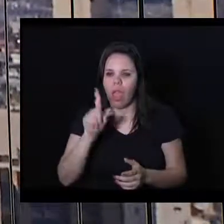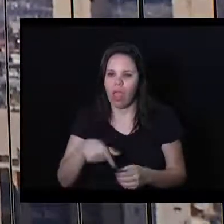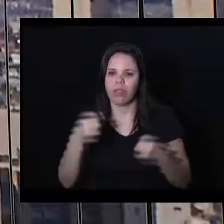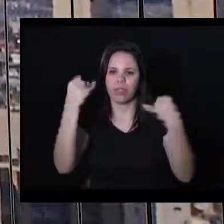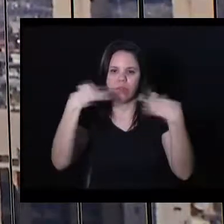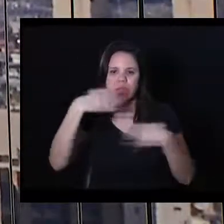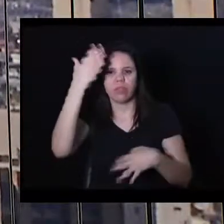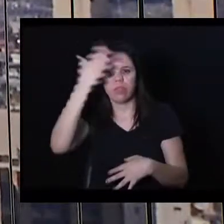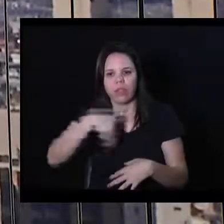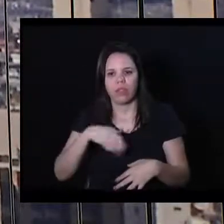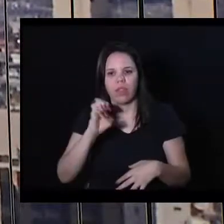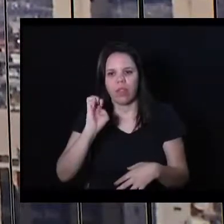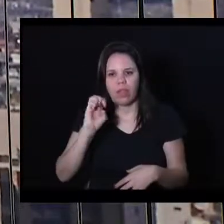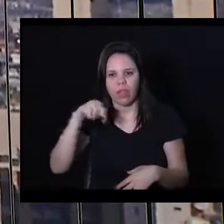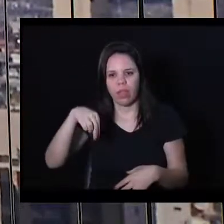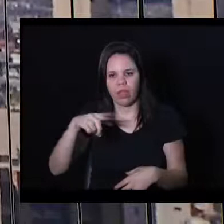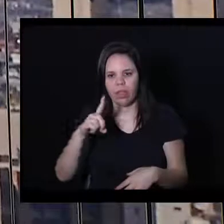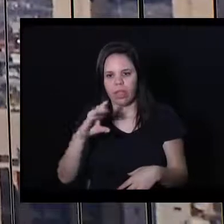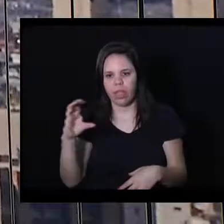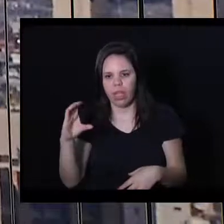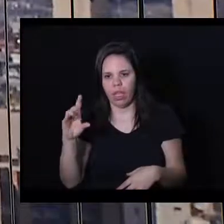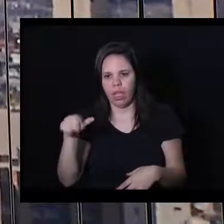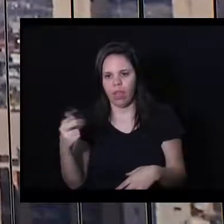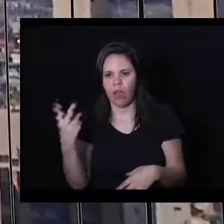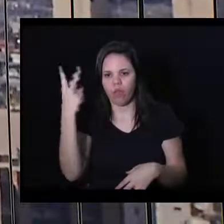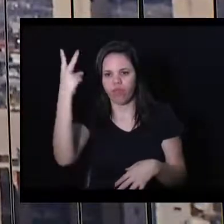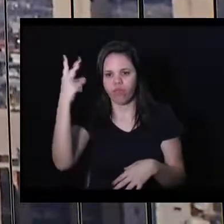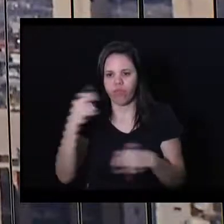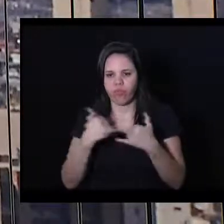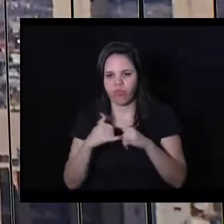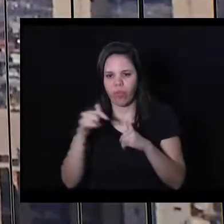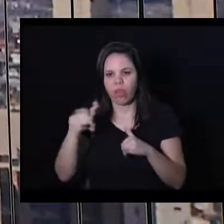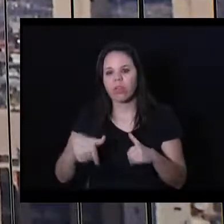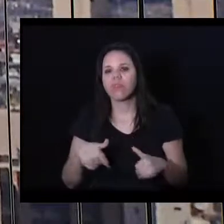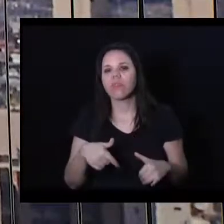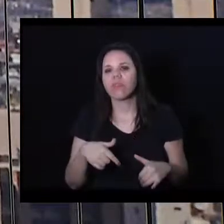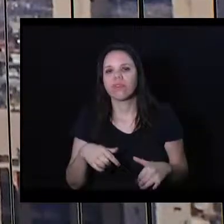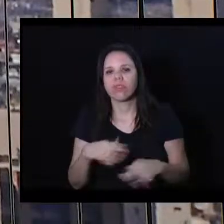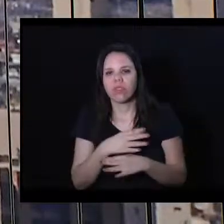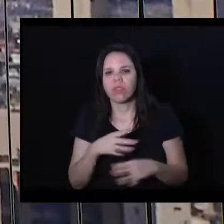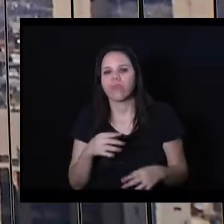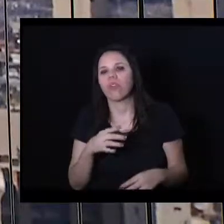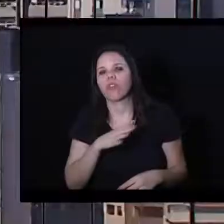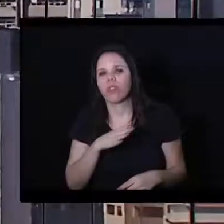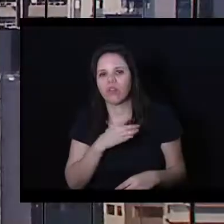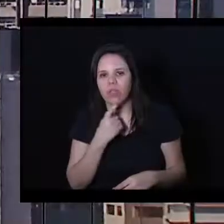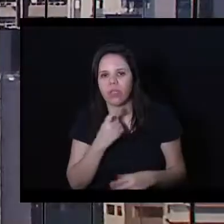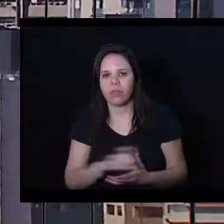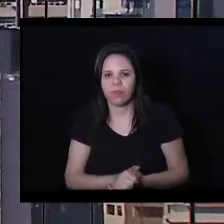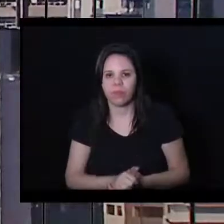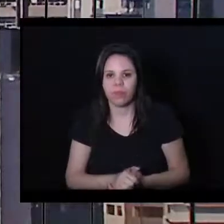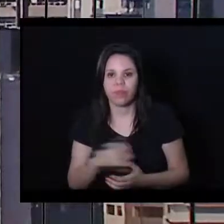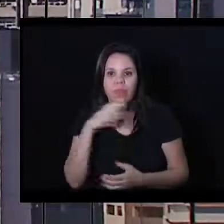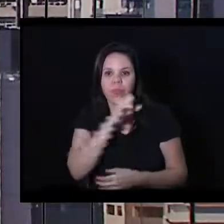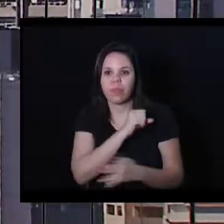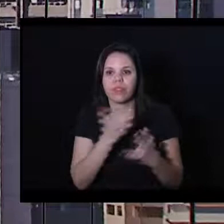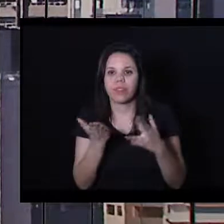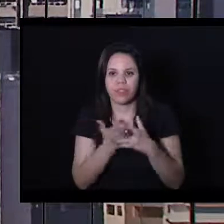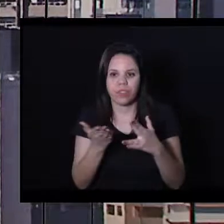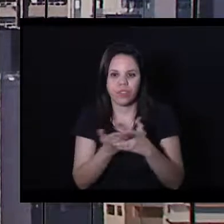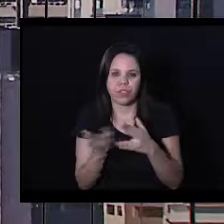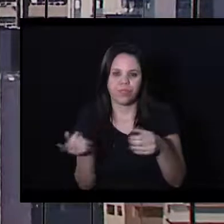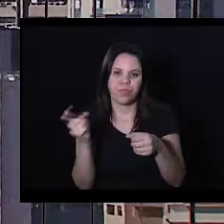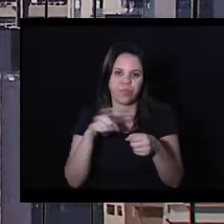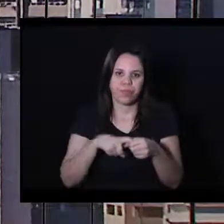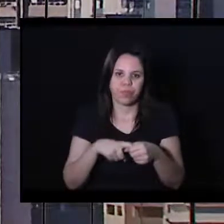justificativa da INDEC para o aumento das tarifas aqui no transporte público de Campinas, tá certo? Rápido intervalo e na